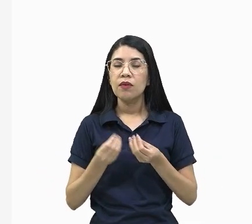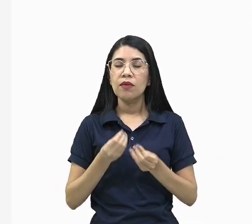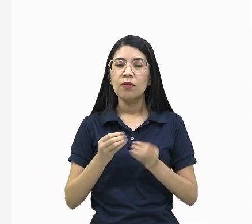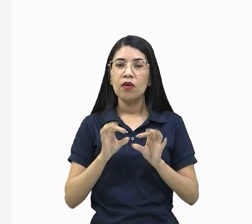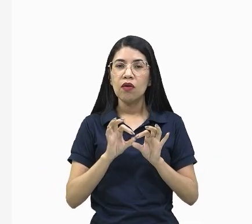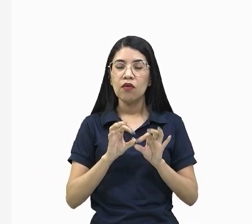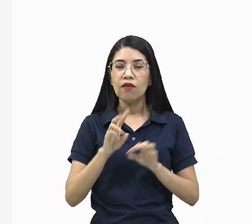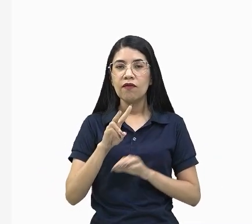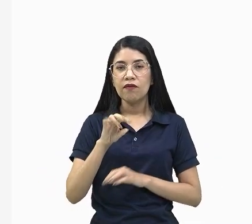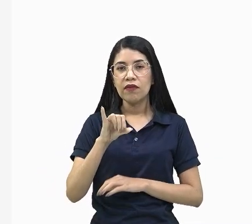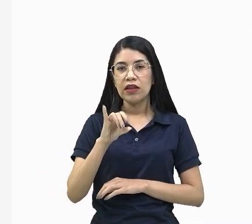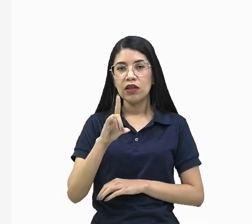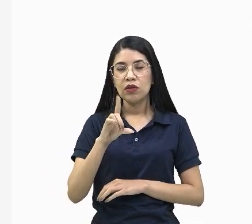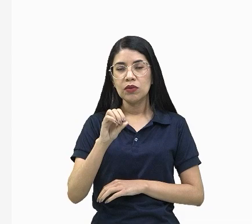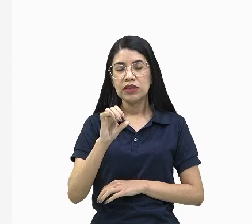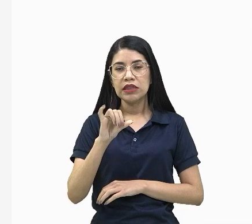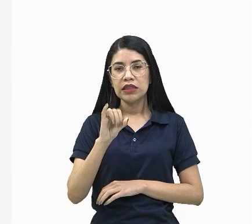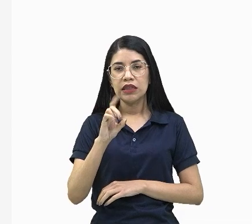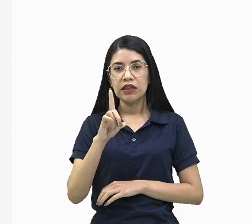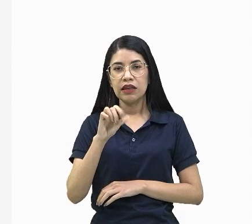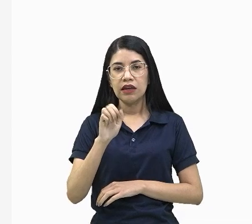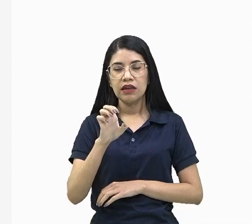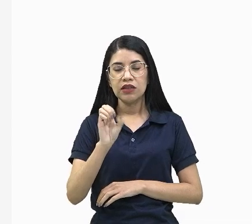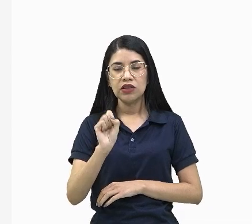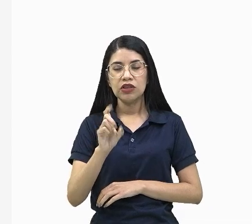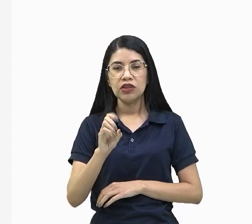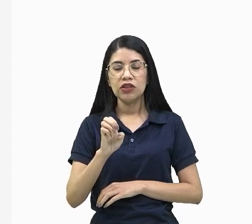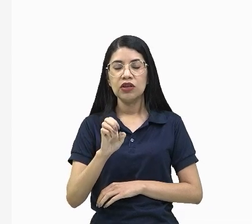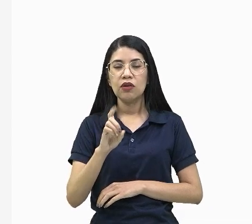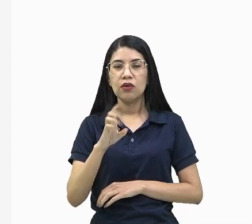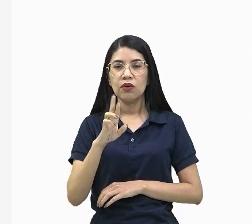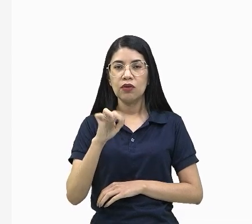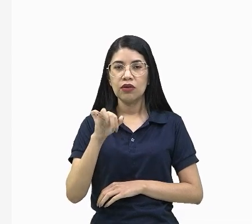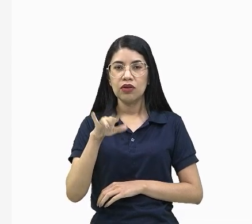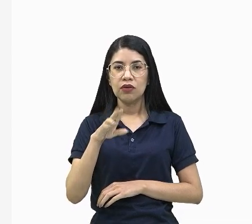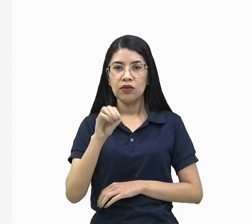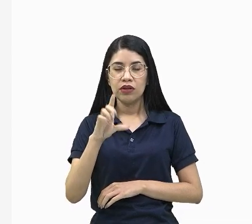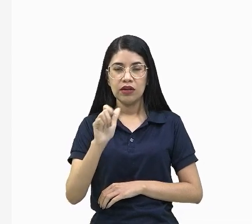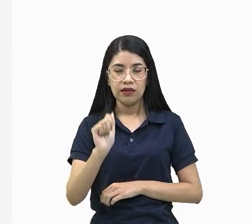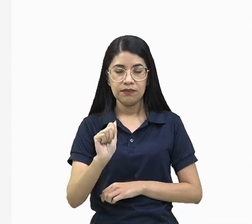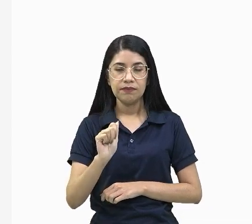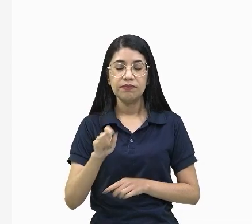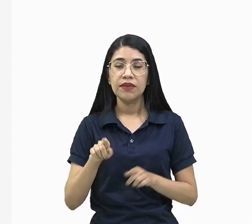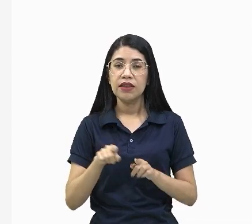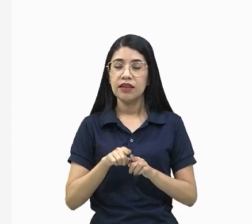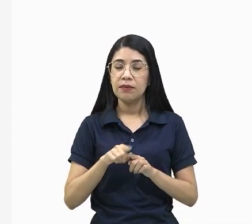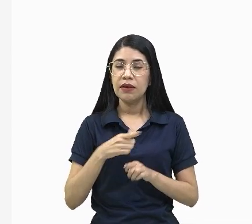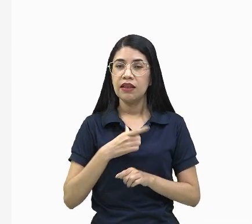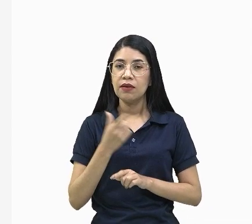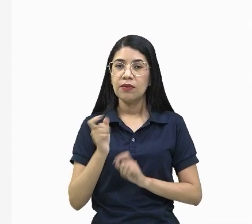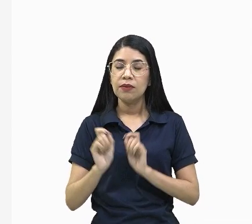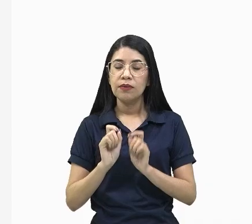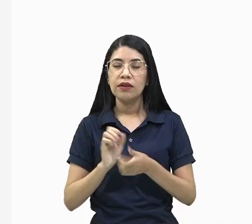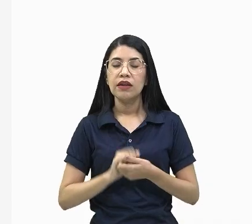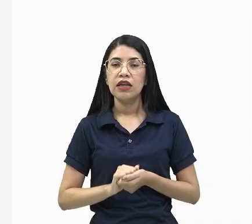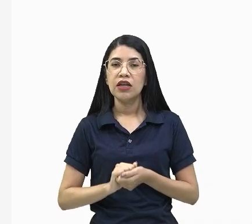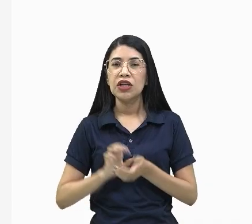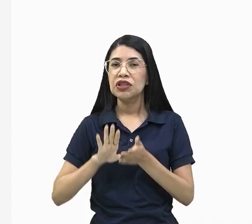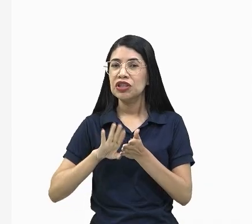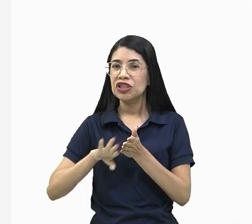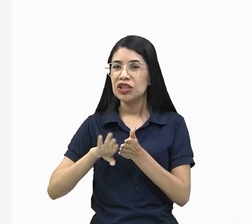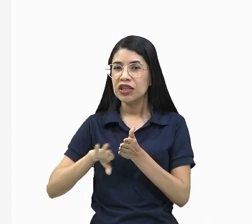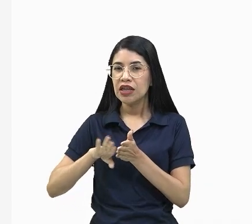de vilosidades coriônicas. Além disso, nós temos também, então, a função de remoção de